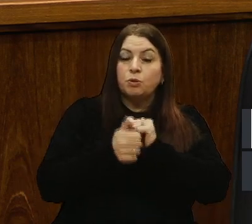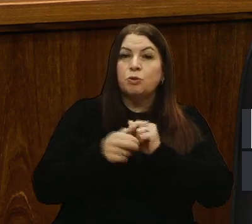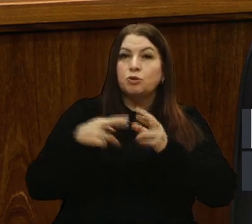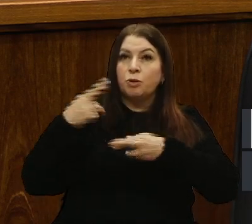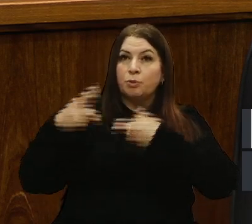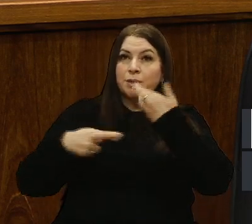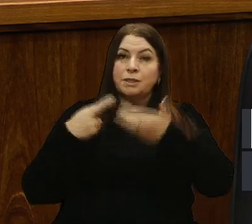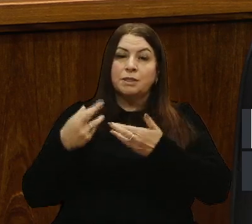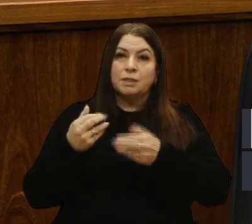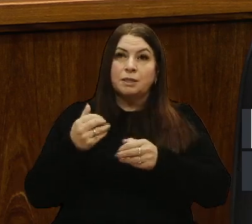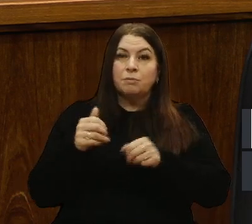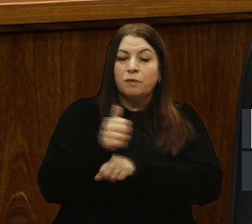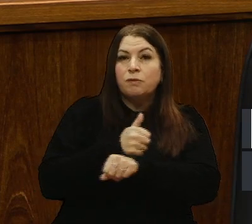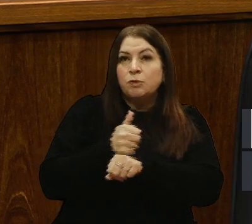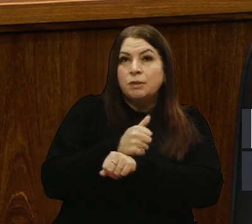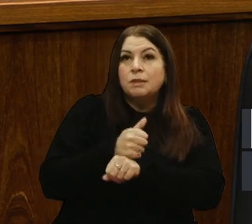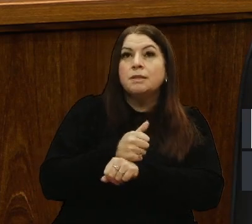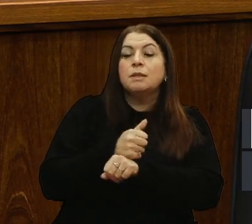lazer, à